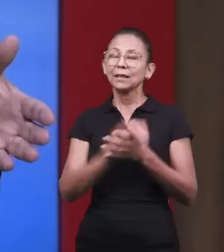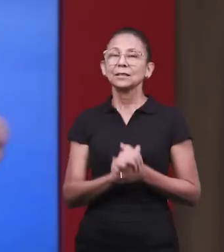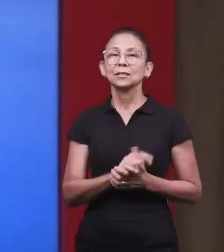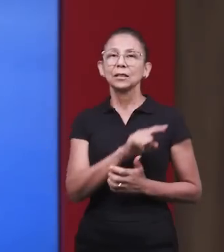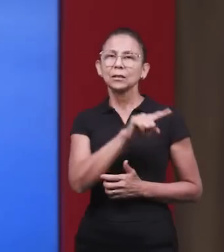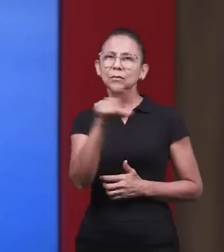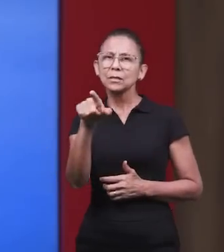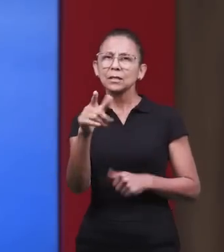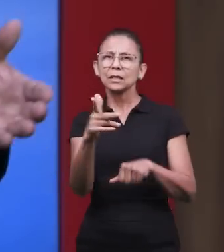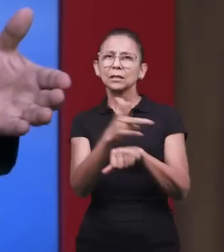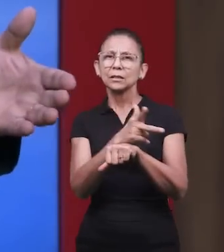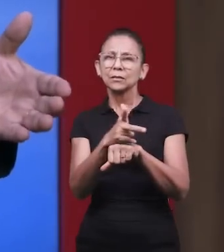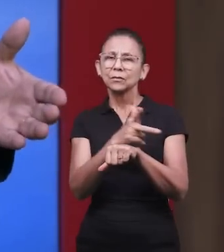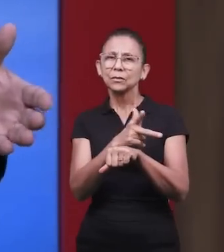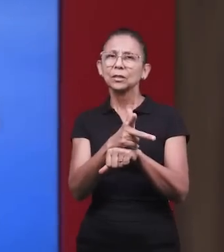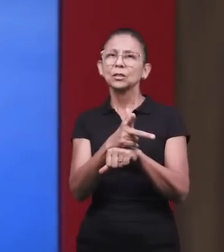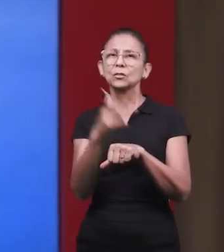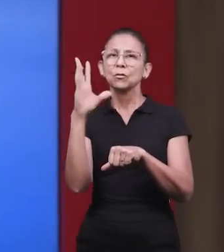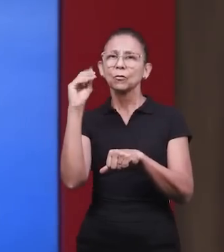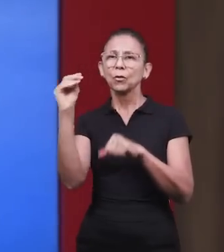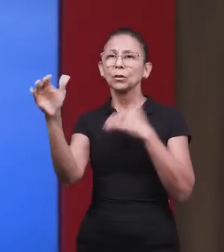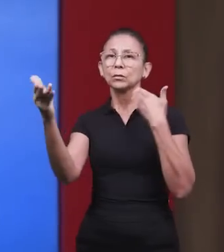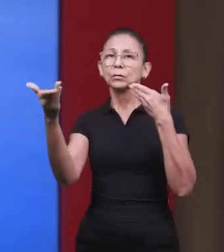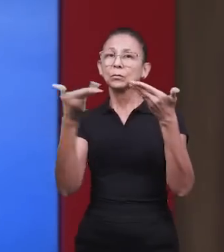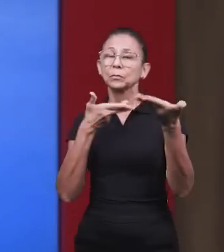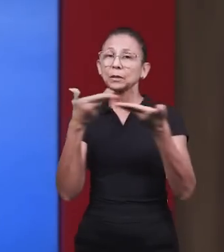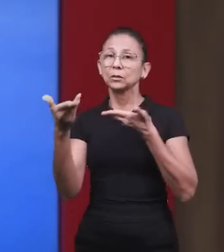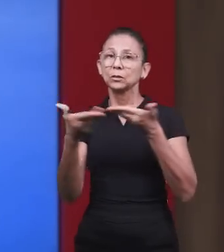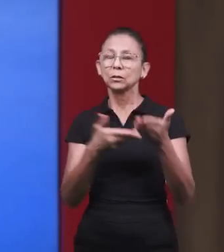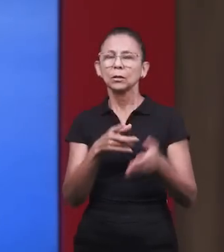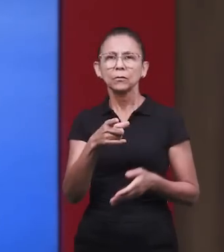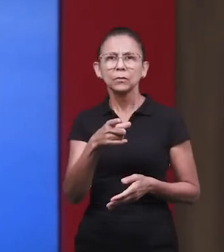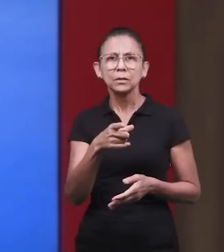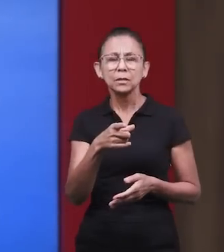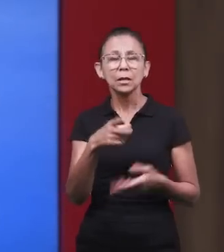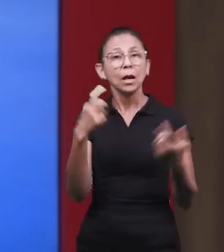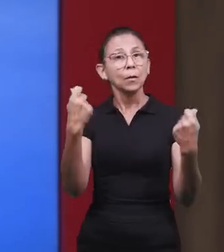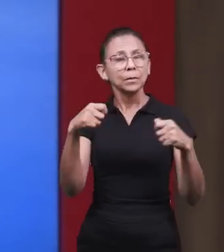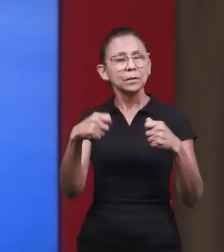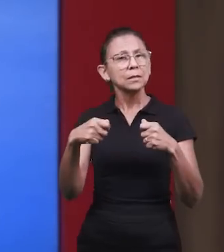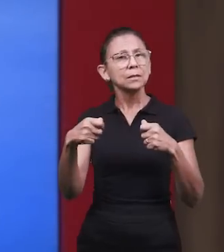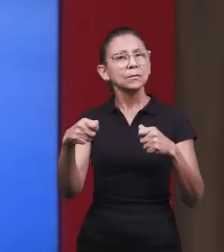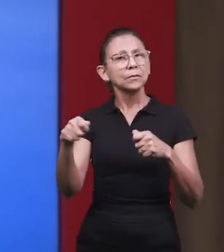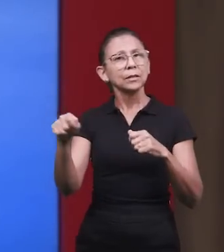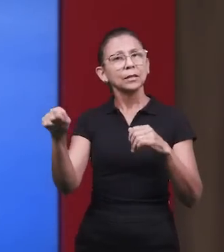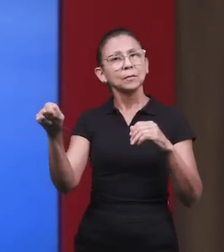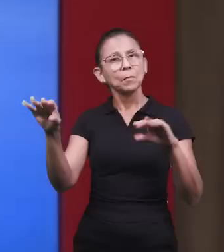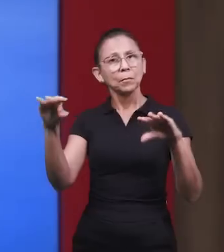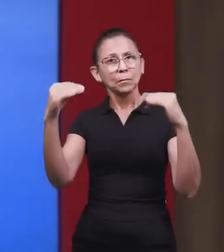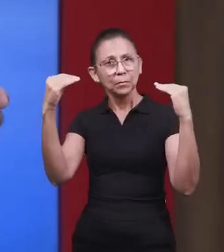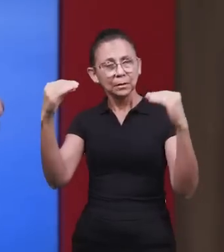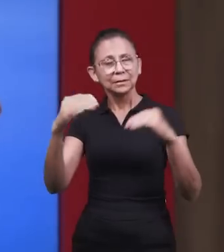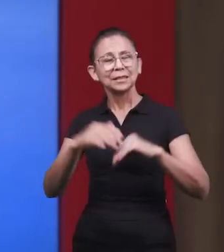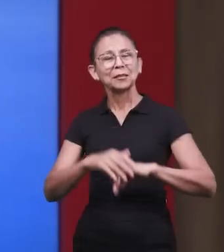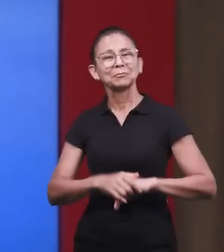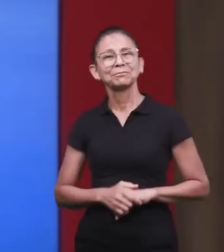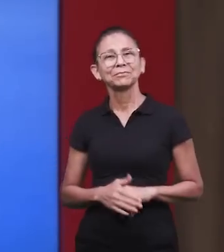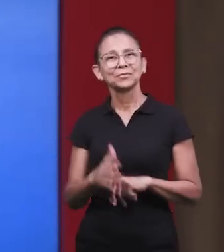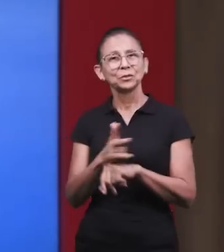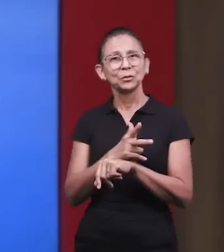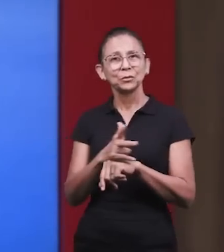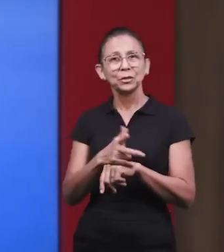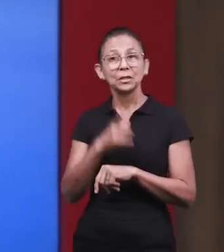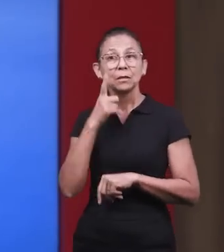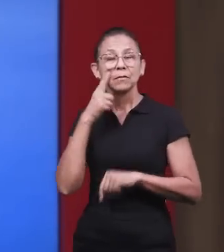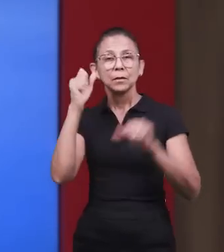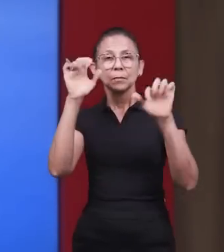enviaram os vídeos. E você que ainda não enviou, não deixe de nos mandar, viu? De nos mandar aí para compartilharmos juntos das bênçãos da sua